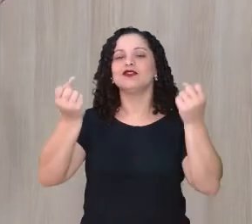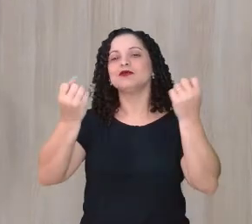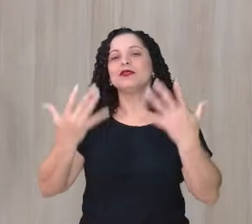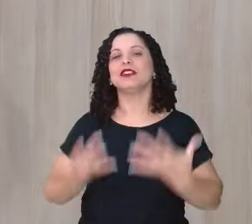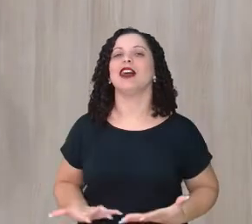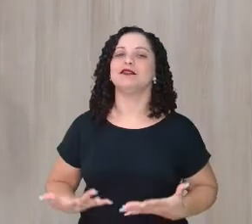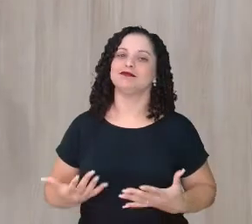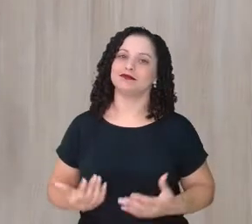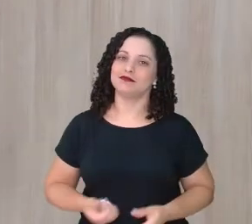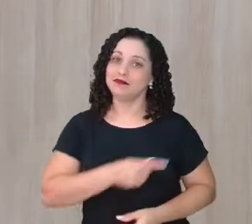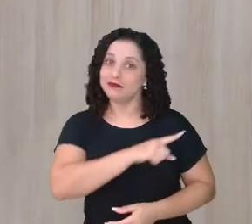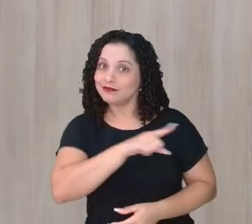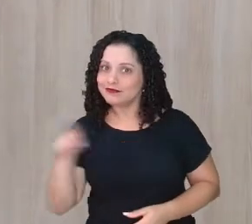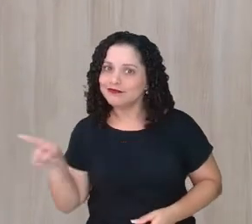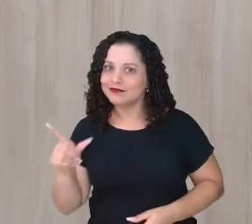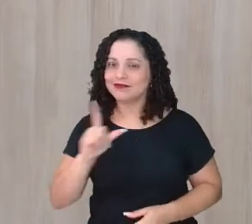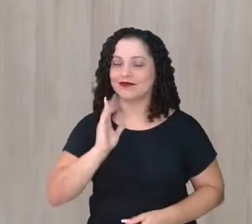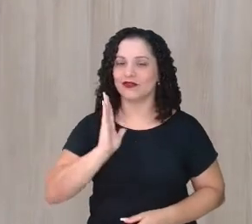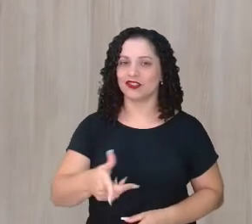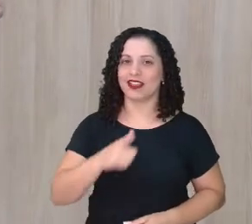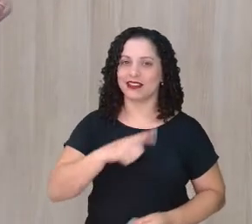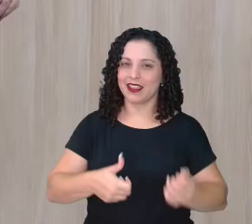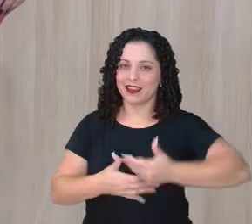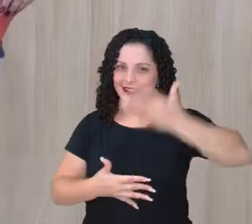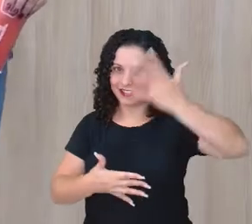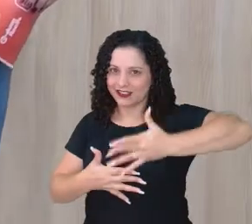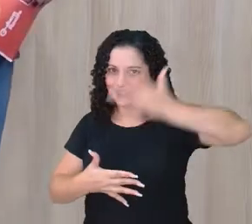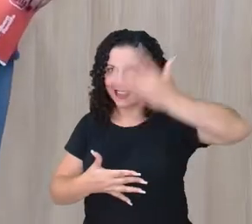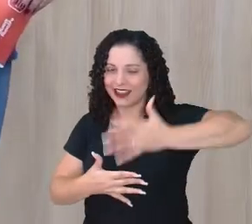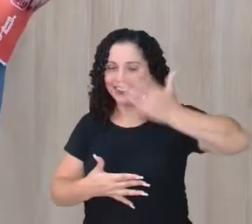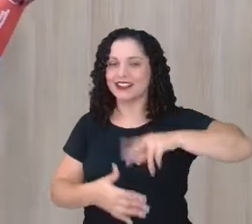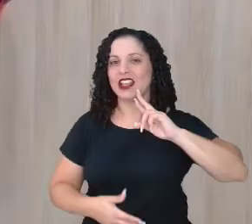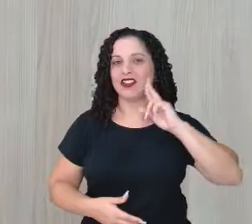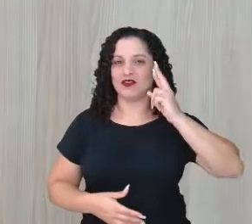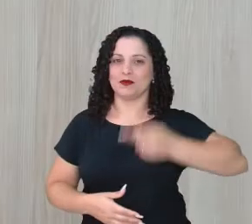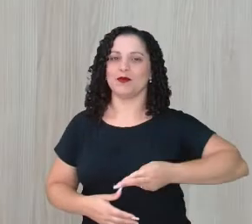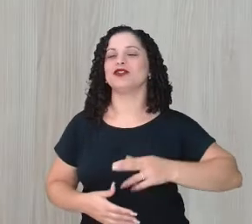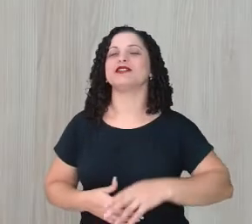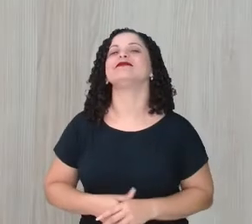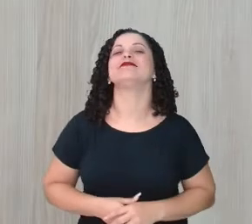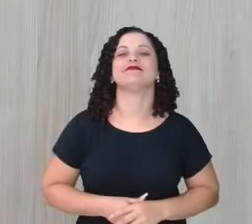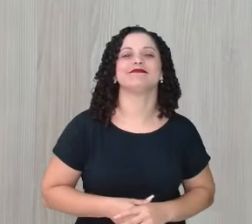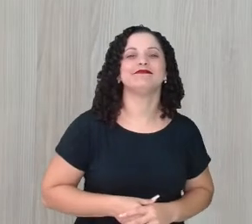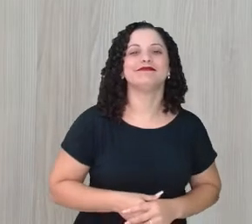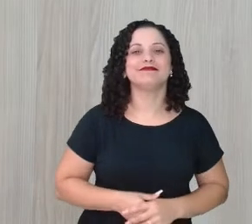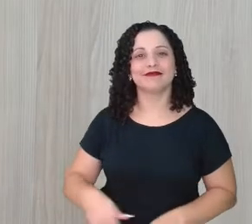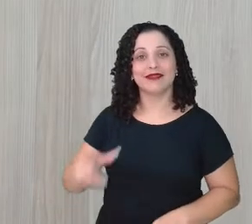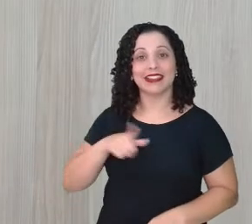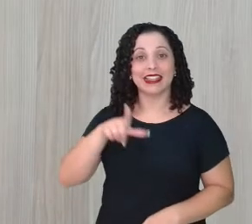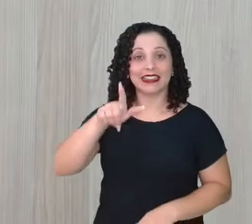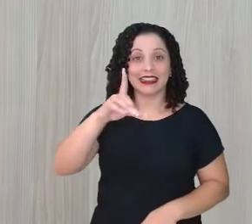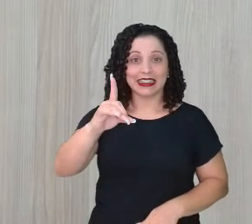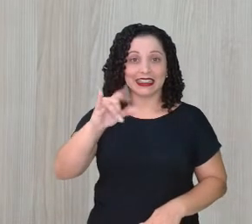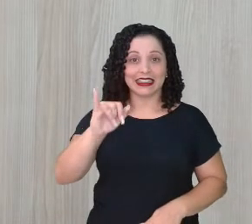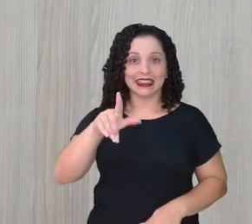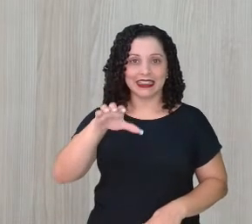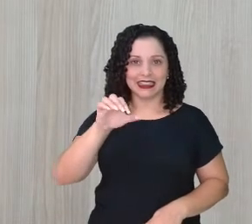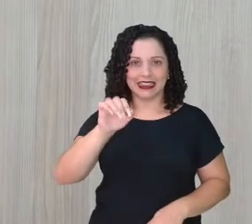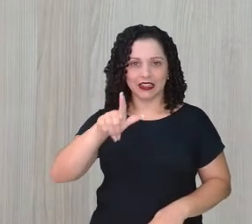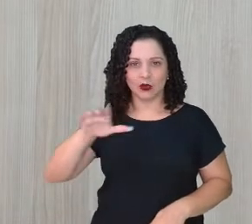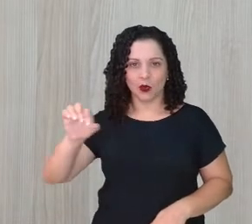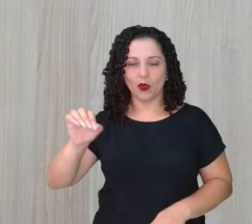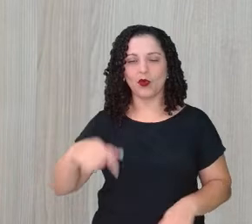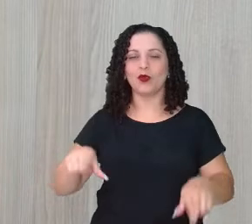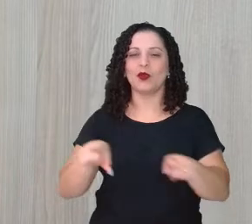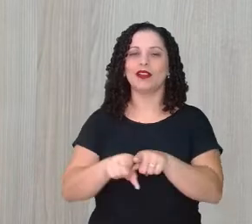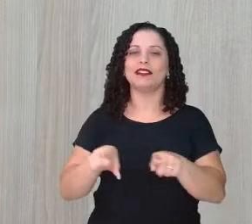olha, pessoal, tem aluno respondendo, né? Bem, professora, nós estamos aqui com o Diogo, que chegou agora também. A